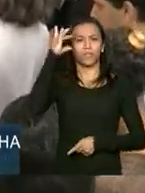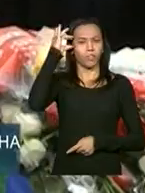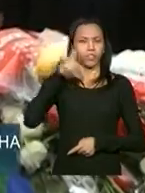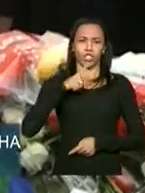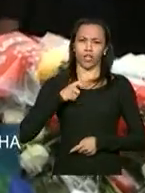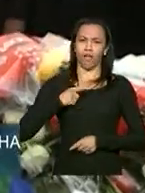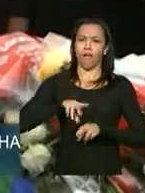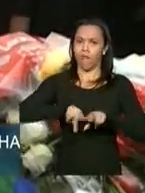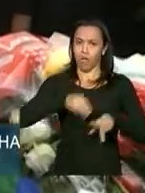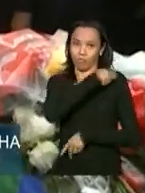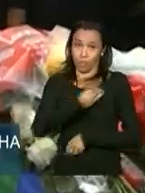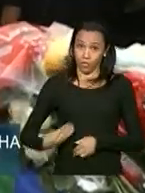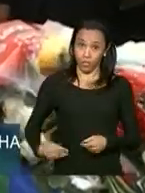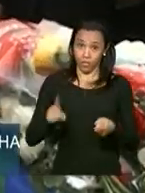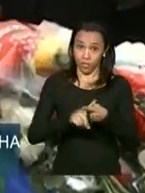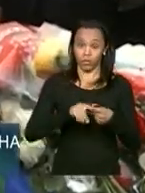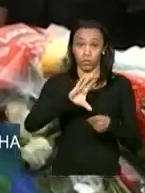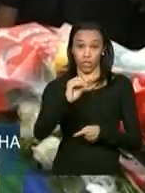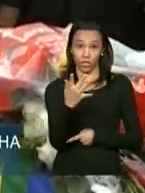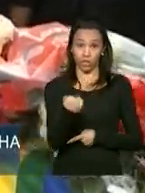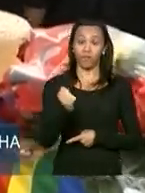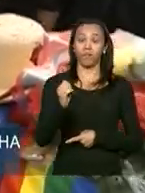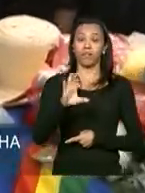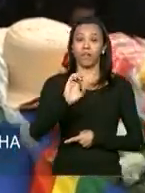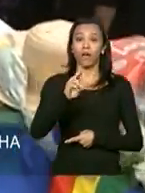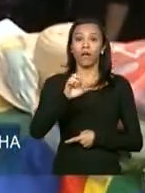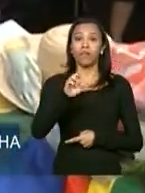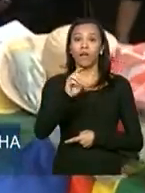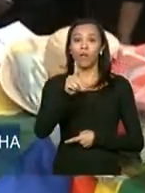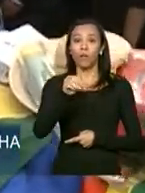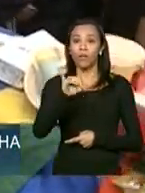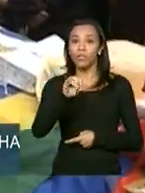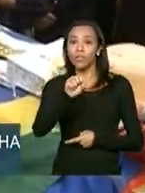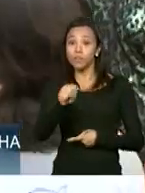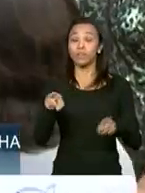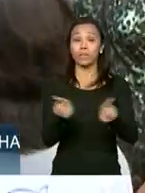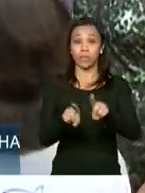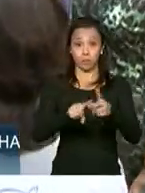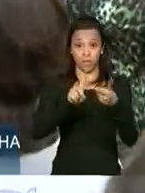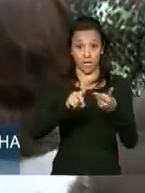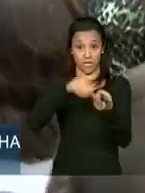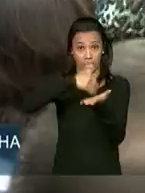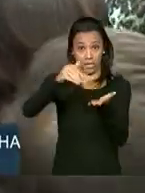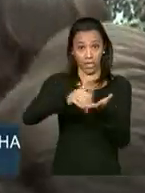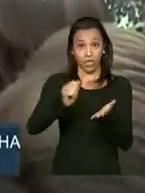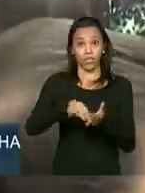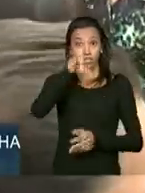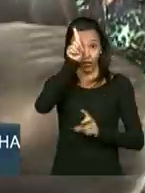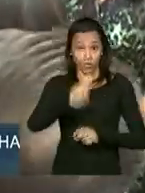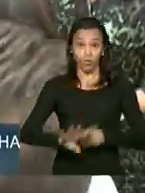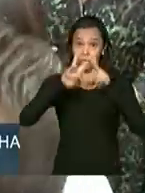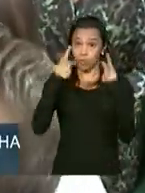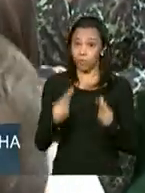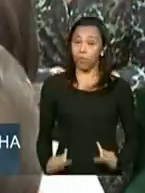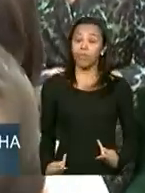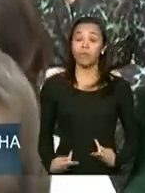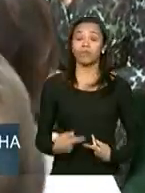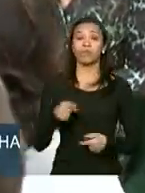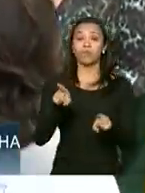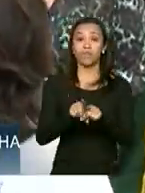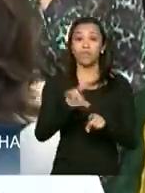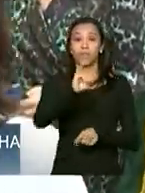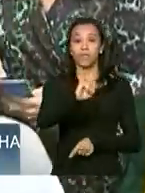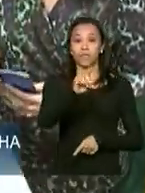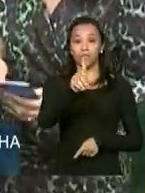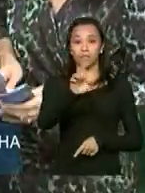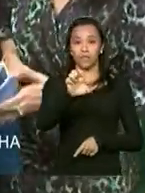de ministros, como o ministro-chefe da Casa Civil, Aloysio Mercadante, da Secretaria de Direitos Humanos da Presidência da